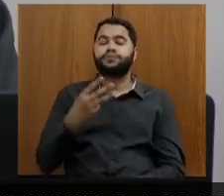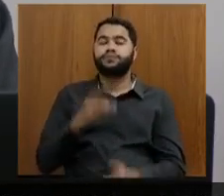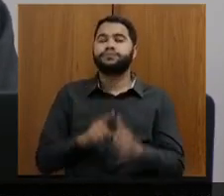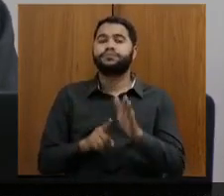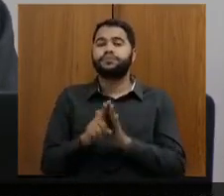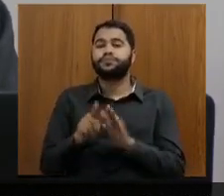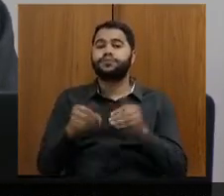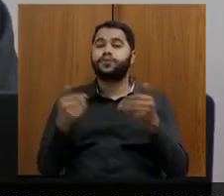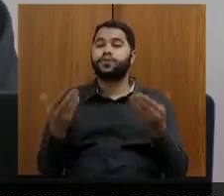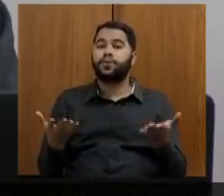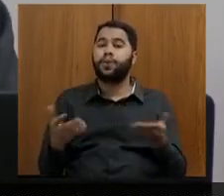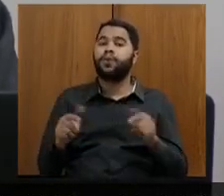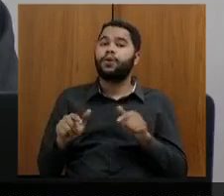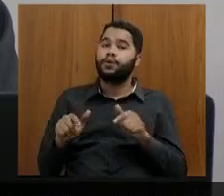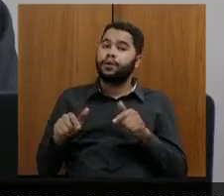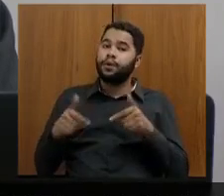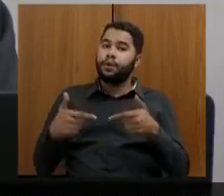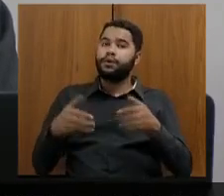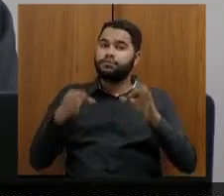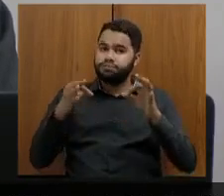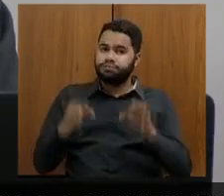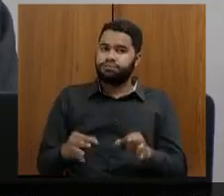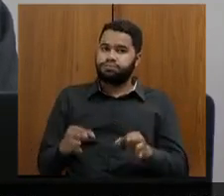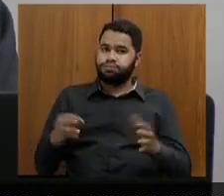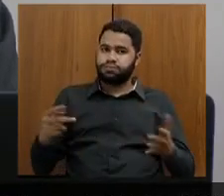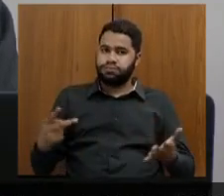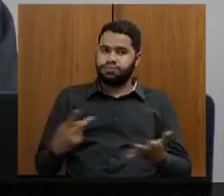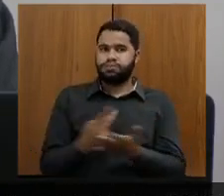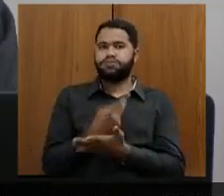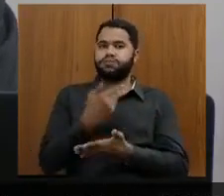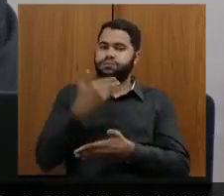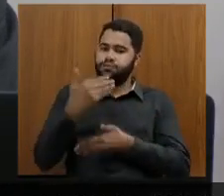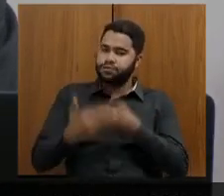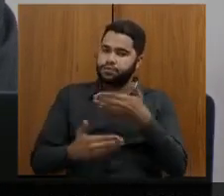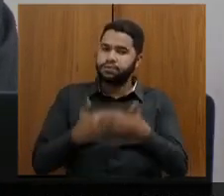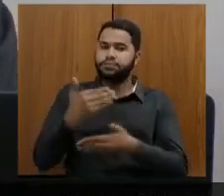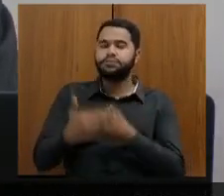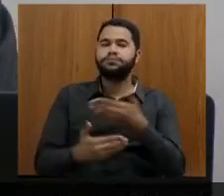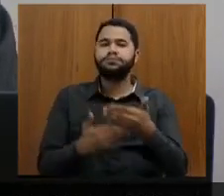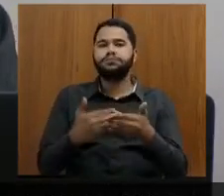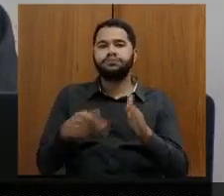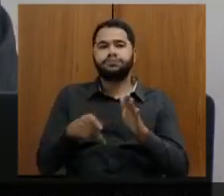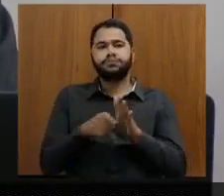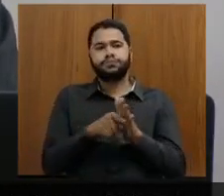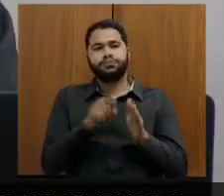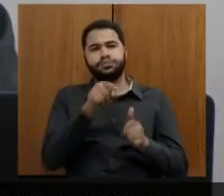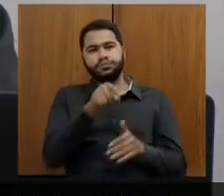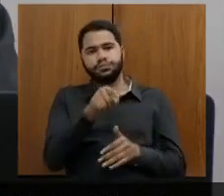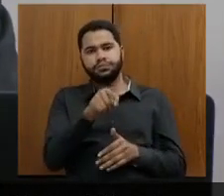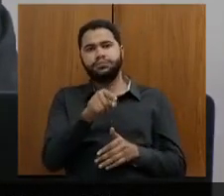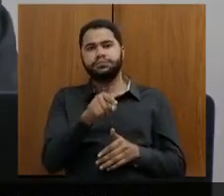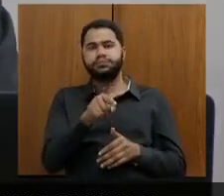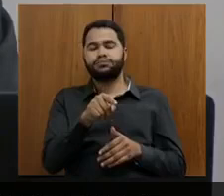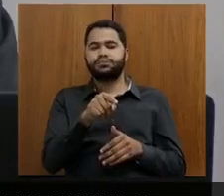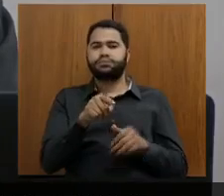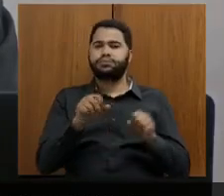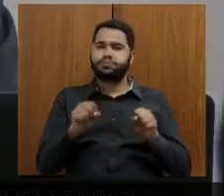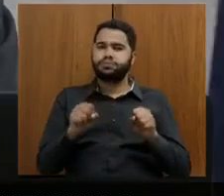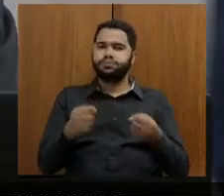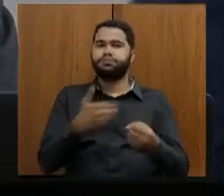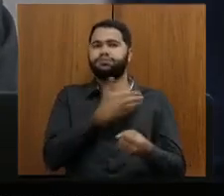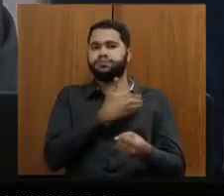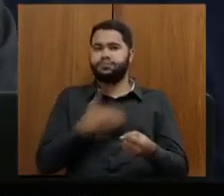quais ações efetivas concretas estão sendo desempenhadas quanto à integração das forças de Segurança Pública